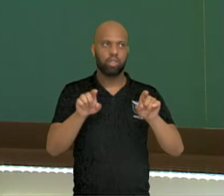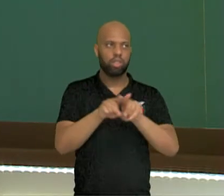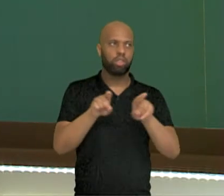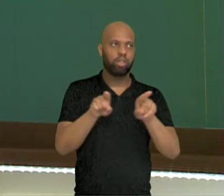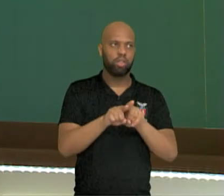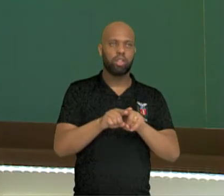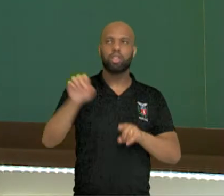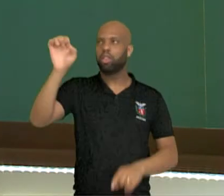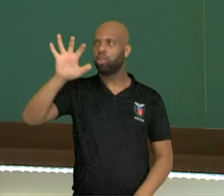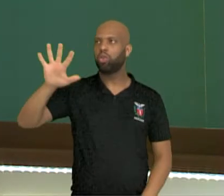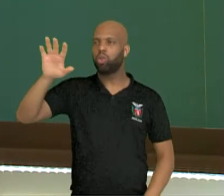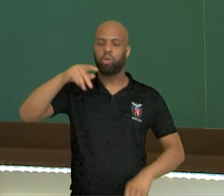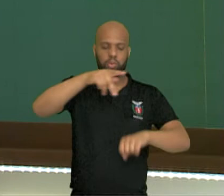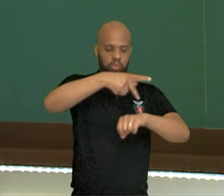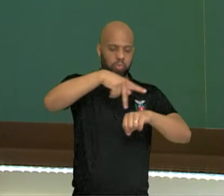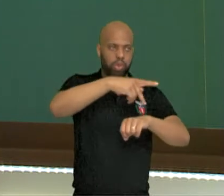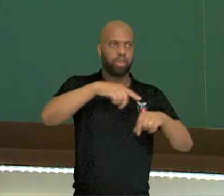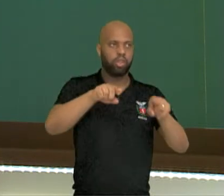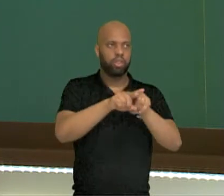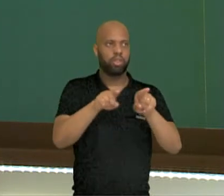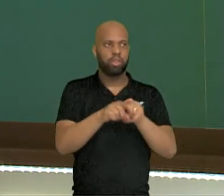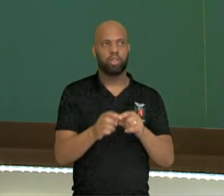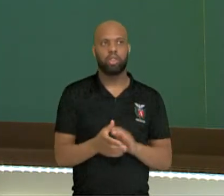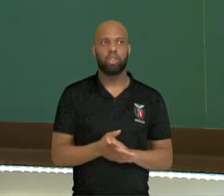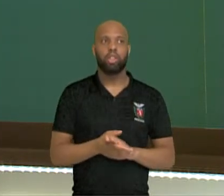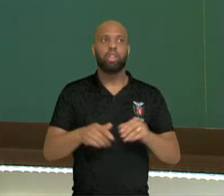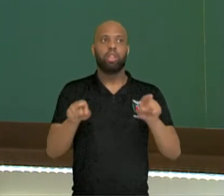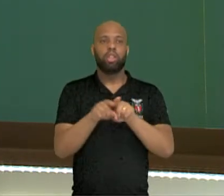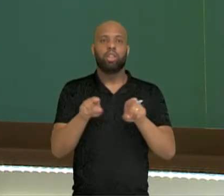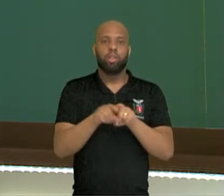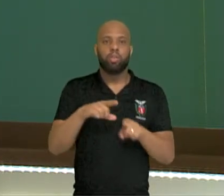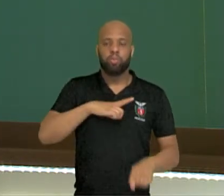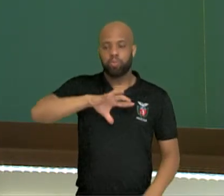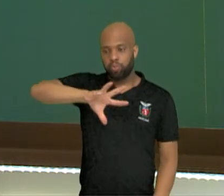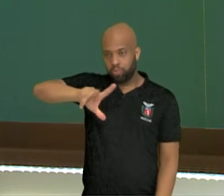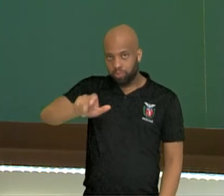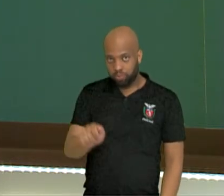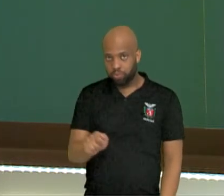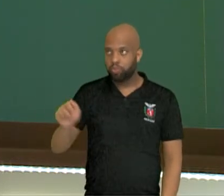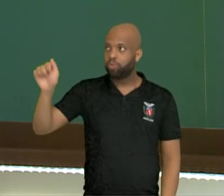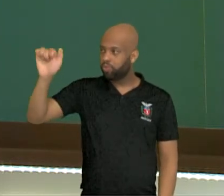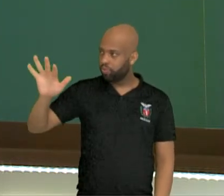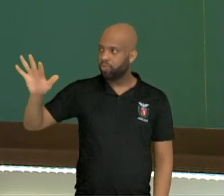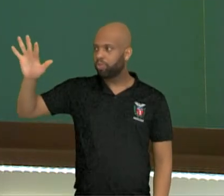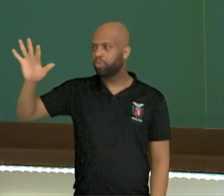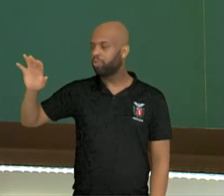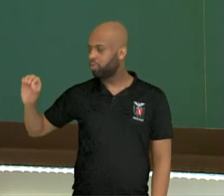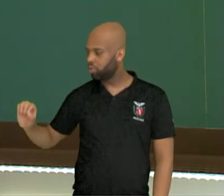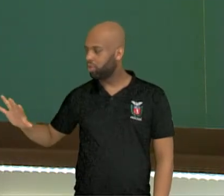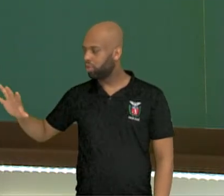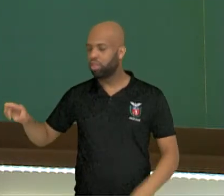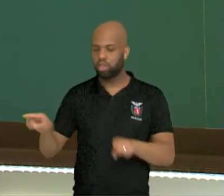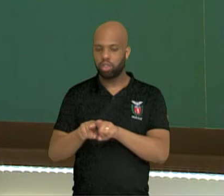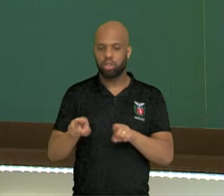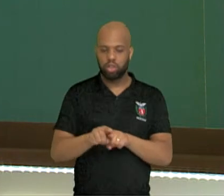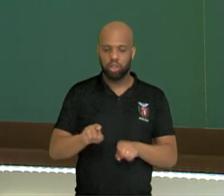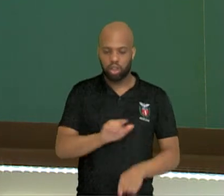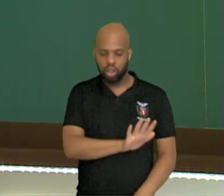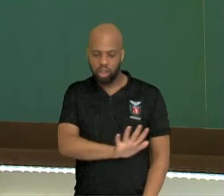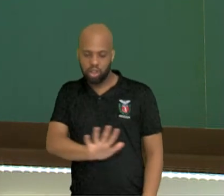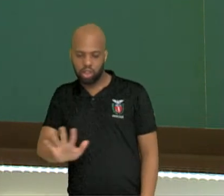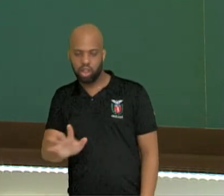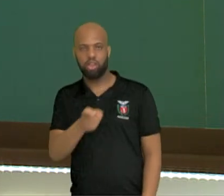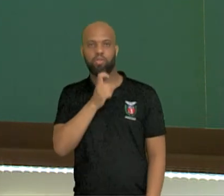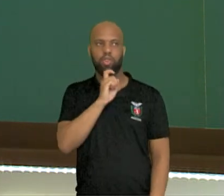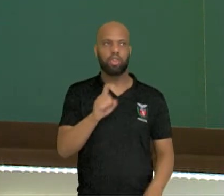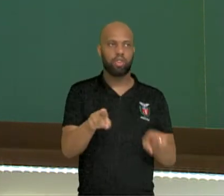da Europa em países. Além disso, nós temos o continente africano, asiático, Oceania e Antártida